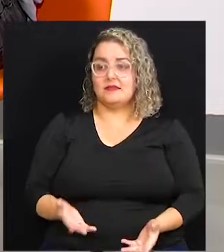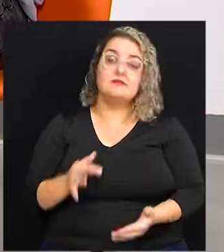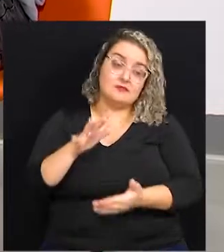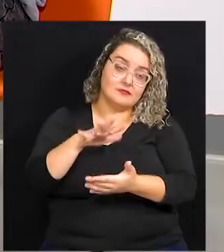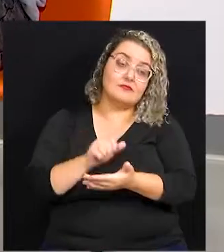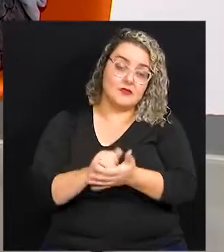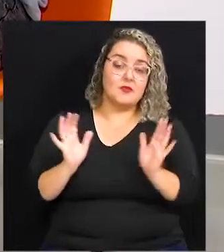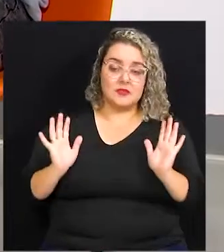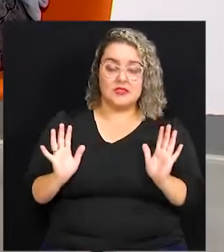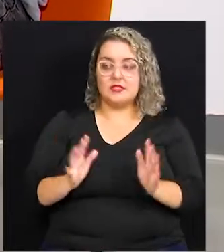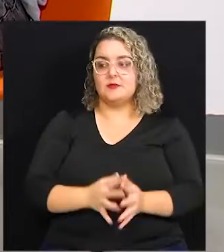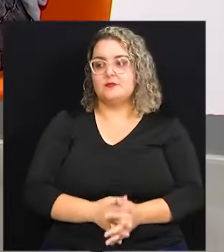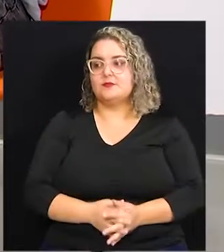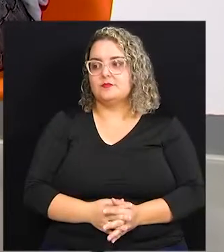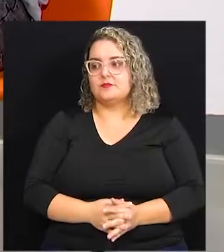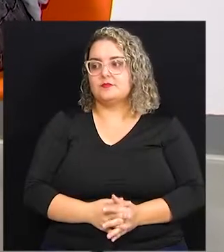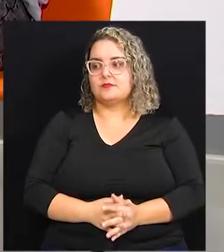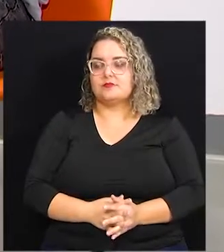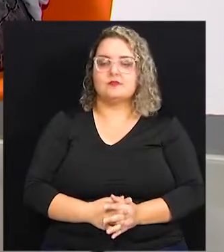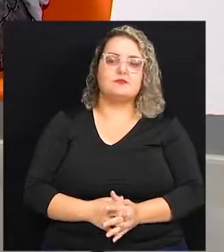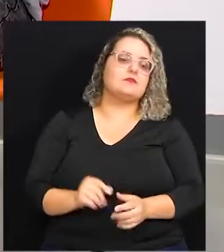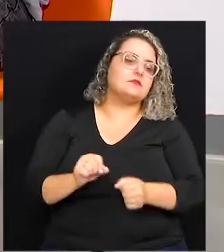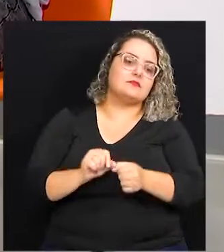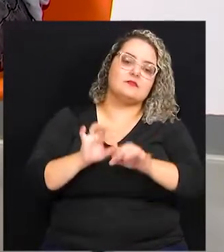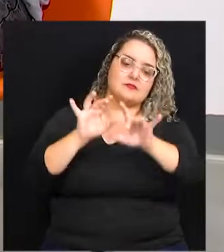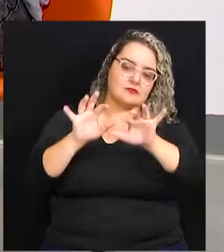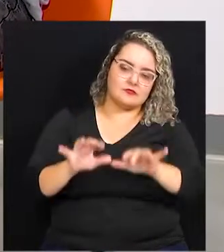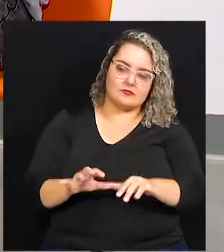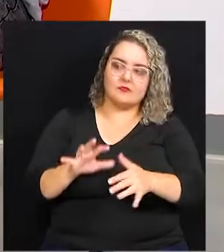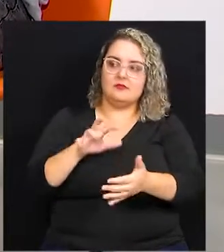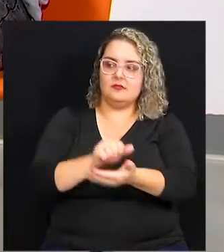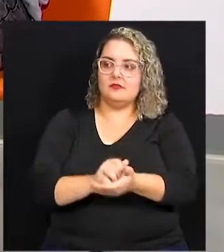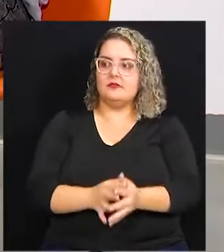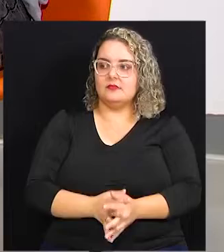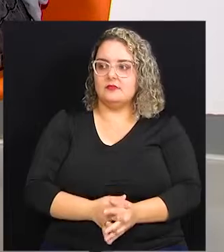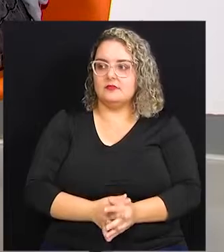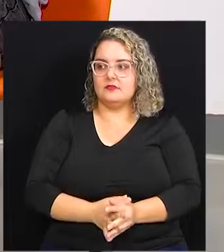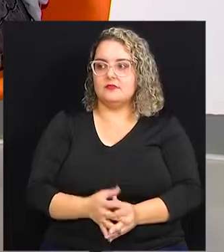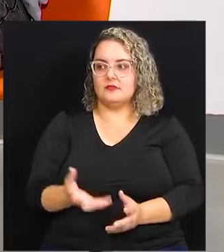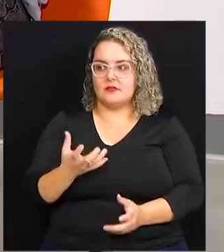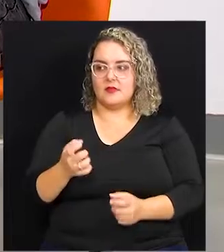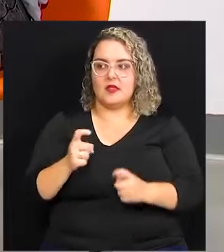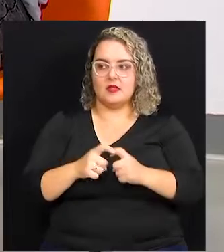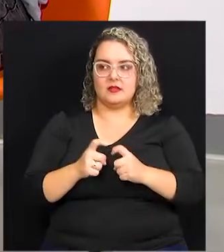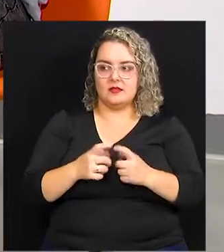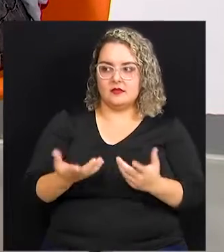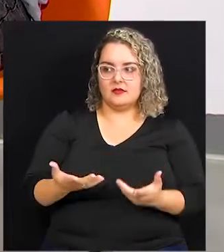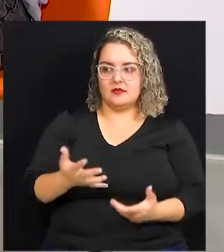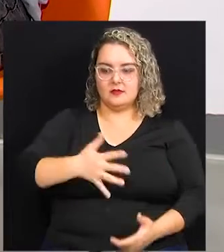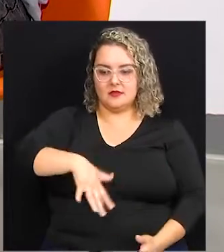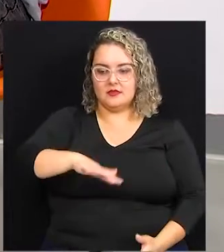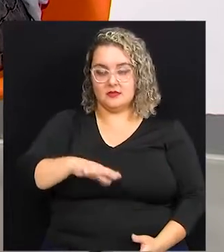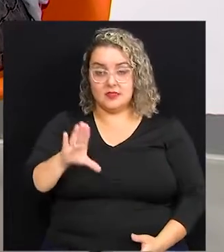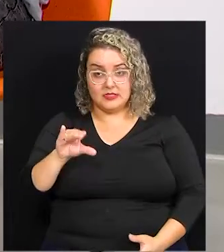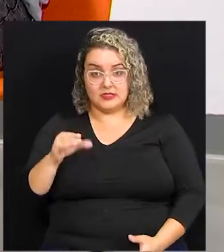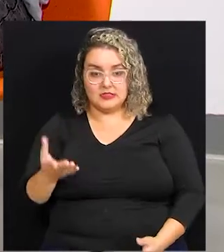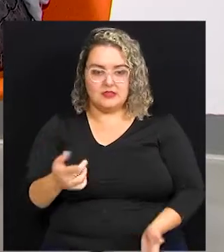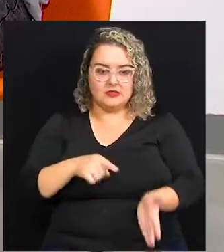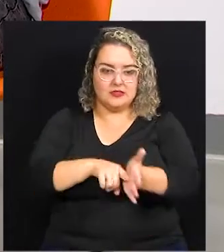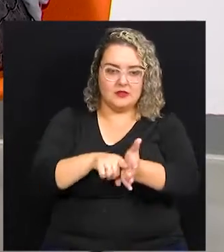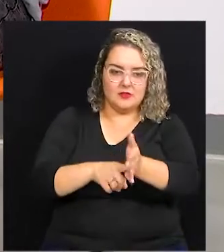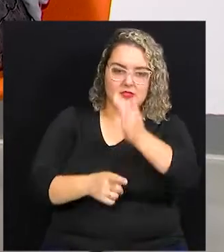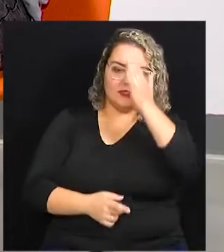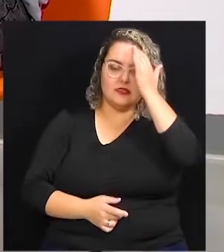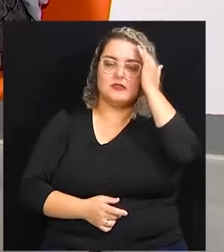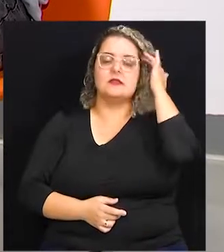vou me inscrever. E aí eu peguei, fiz toda a inscrição. Então, assim, antes eu queria fazer medicina, mas eu visava uma área da ciência, sabe?